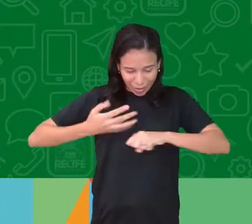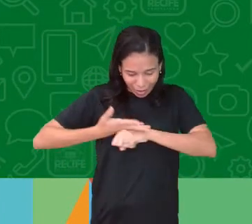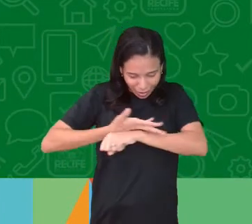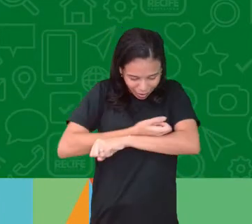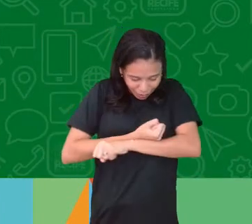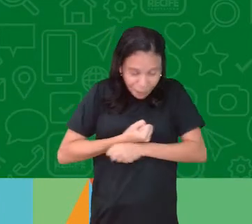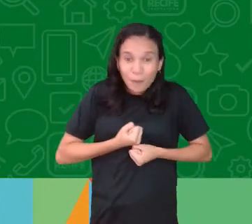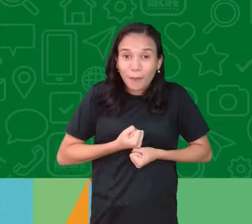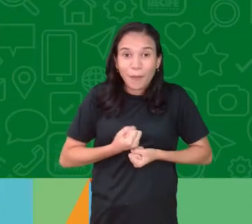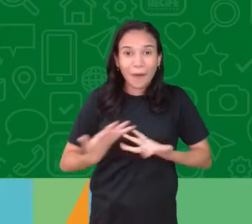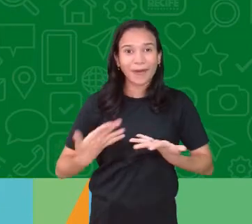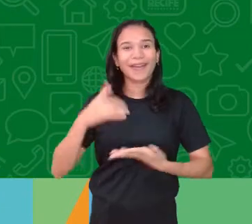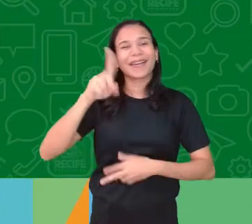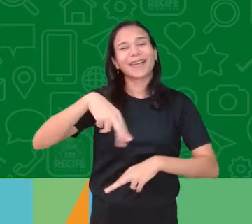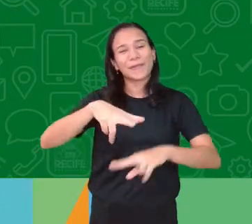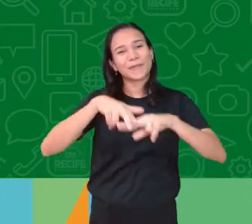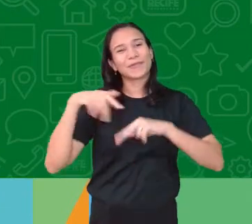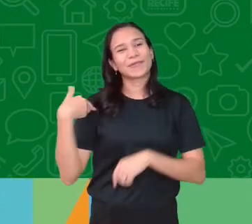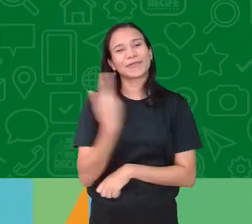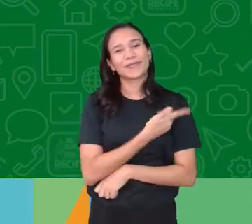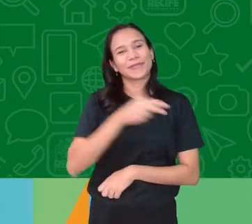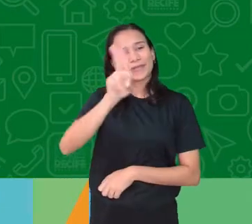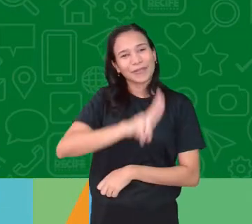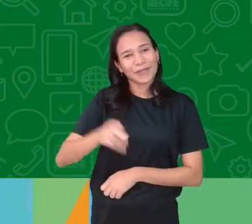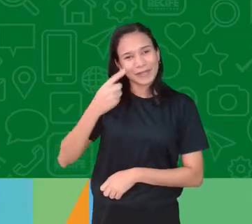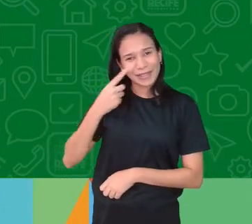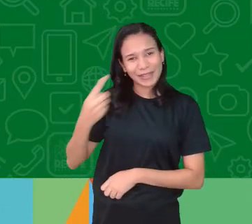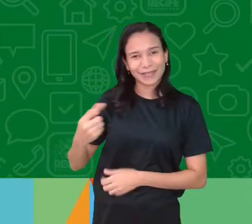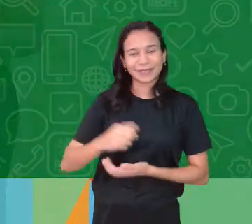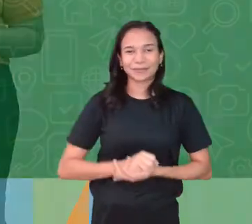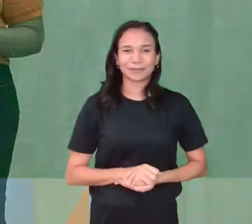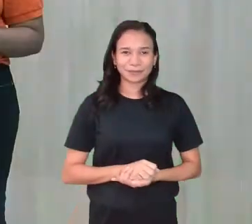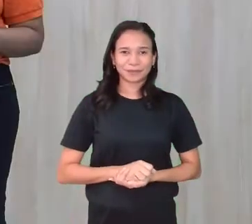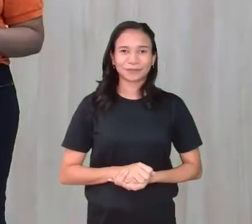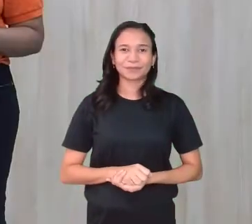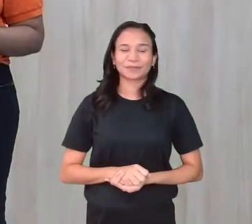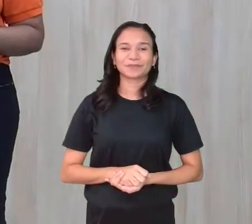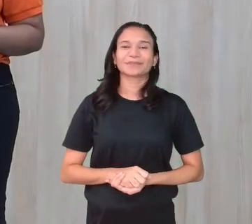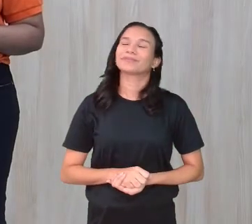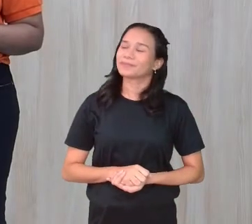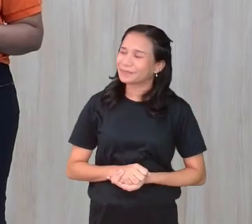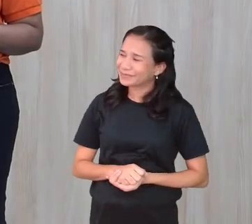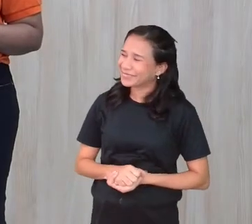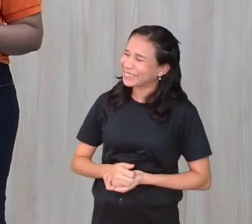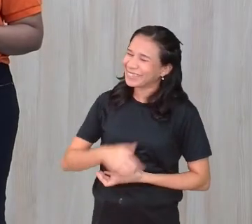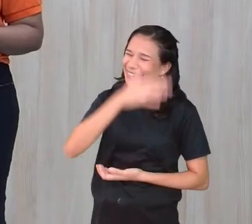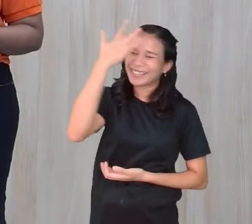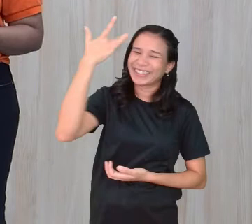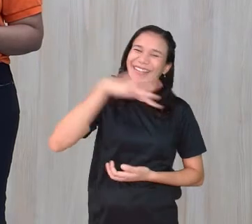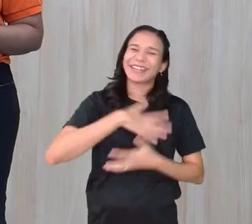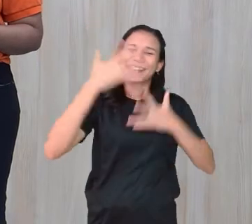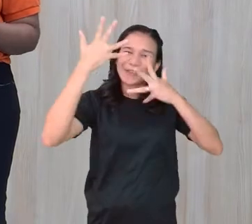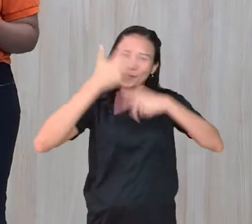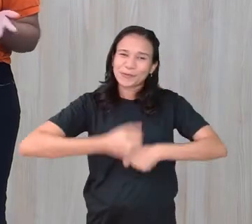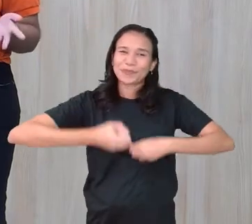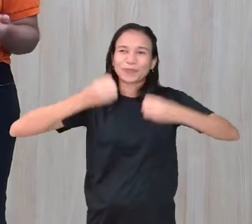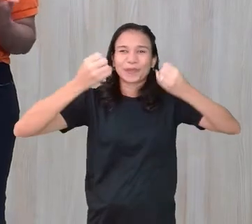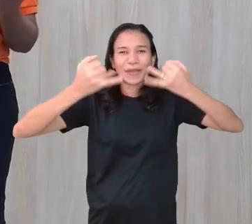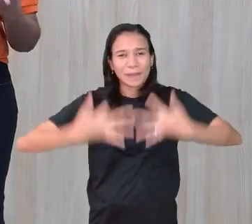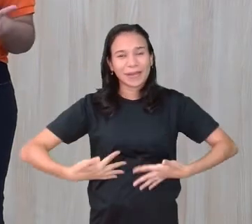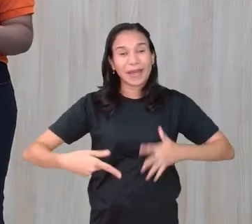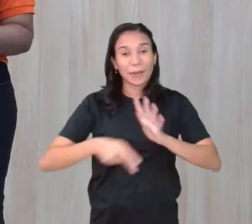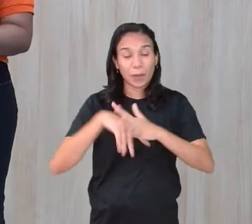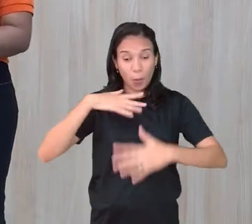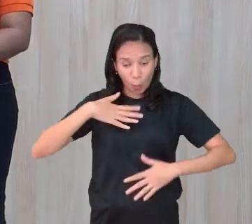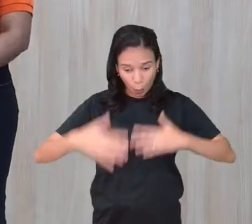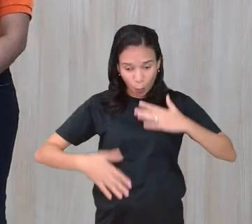nosso corpo. E é por isso que a gente usa aí esse termo de linguagem corporal. Gente, que coisa linda, né? Explicando a linguagem corporal. O